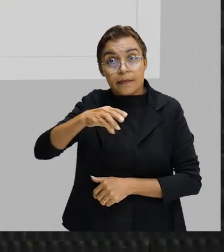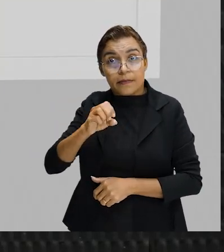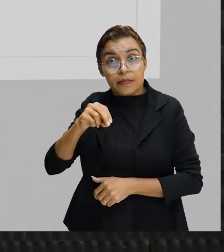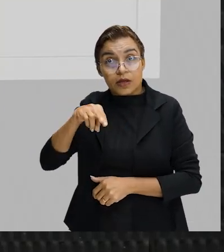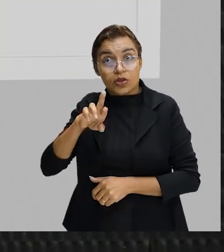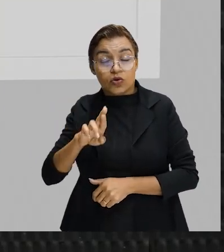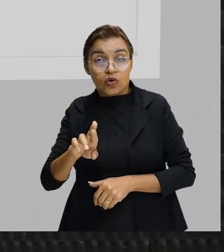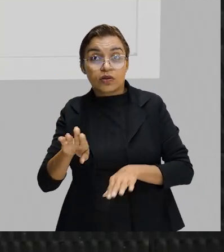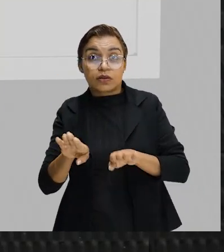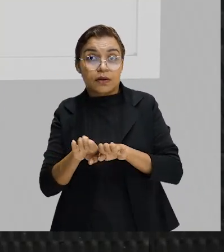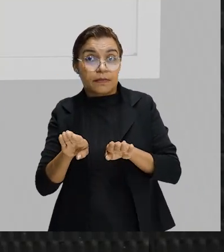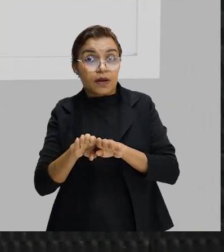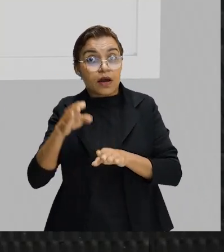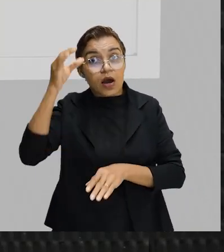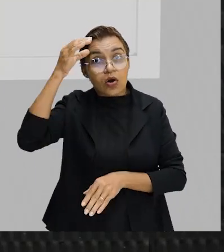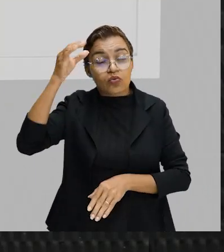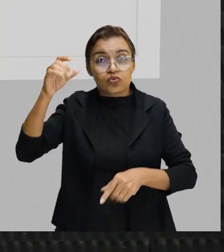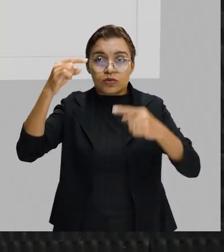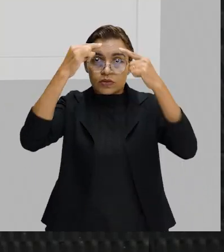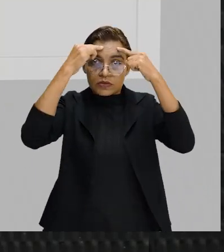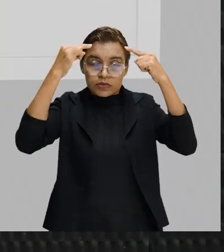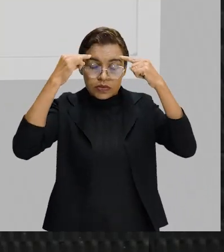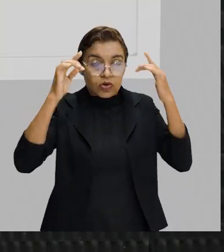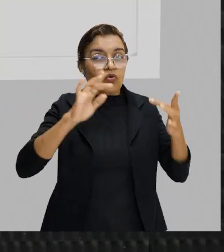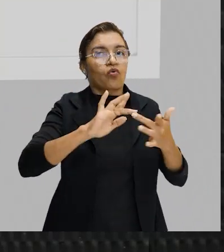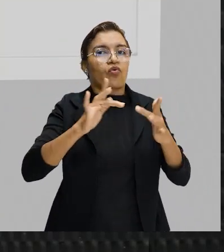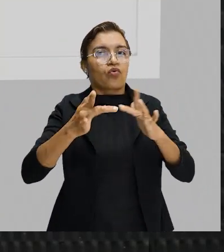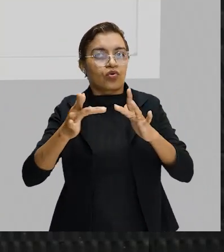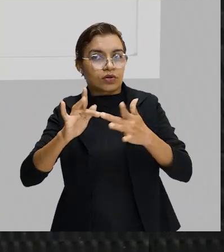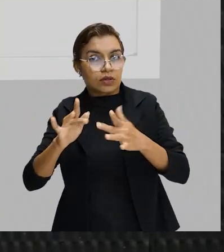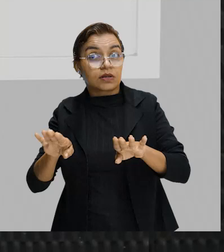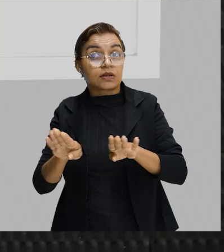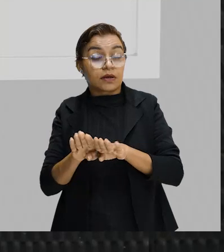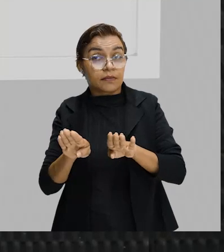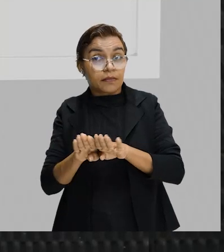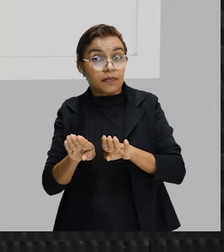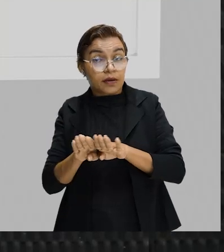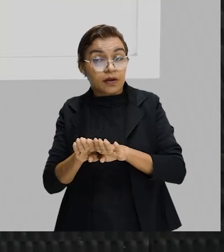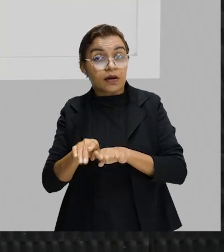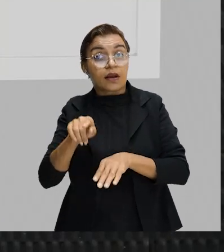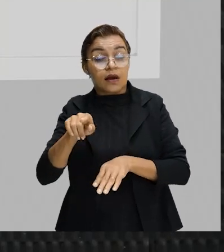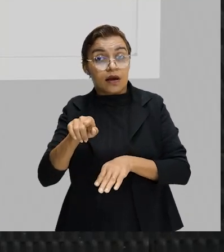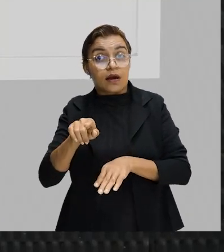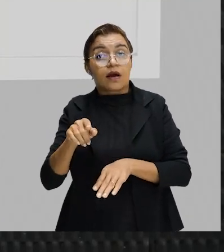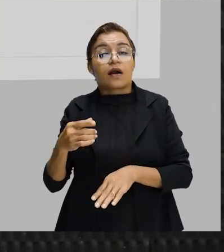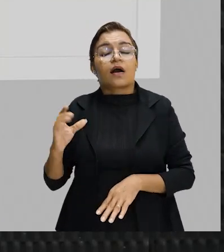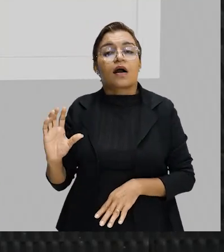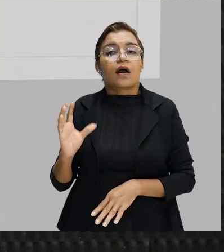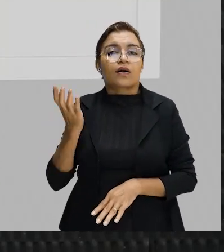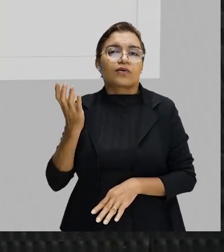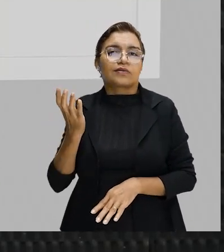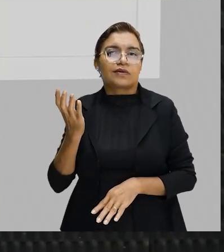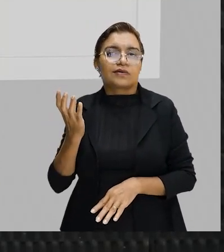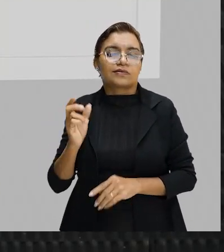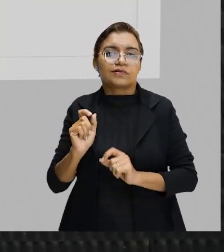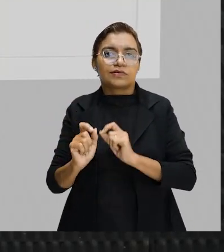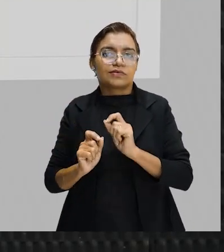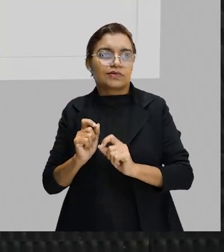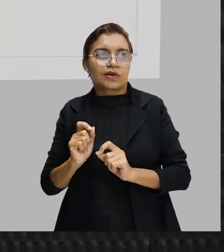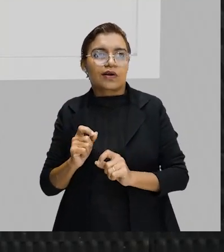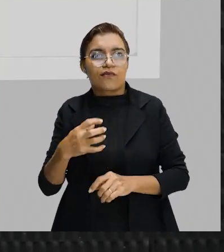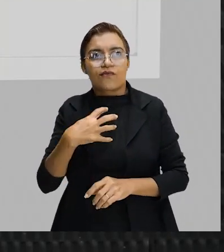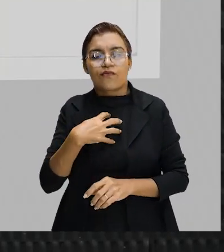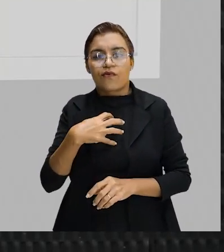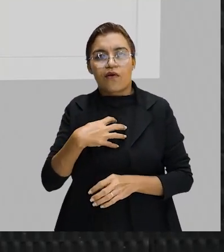da Hélade também, está em contato com ela, e na Hélade é que acontece isso aqui de forma mais